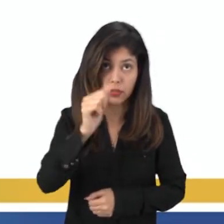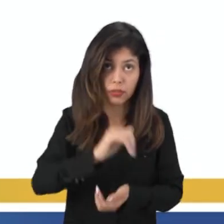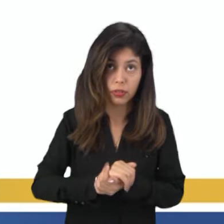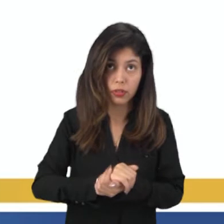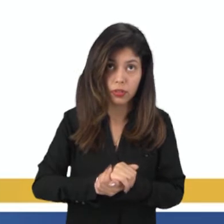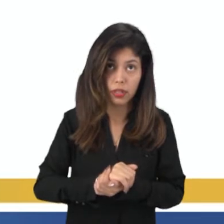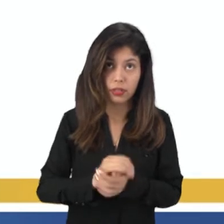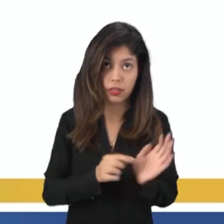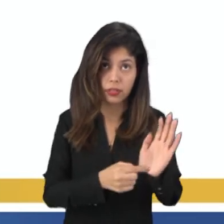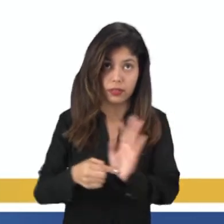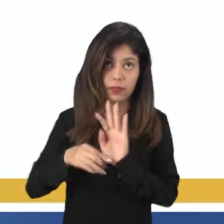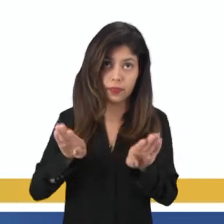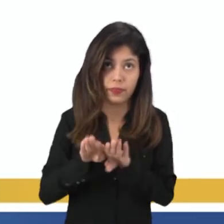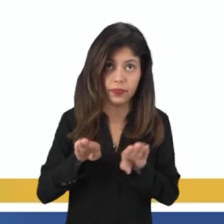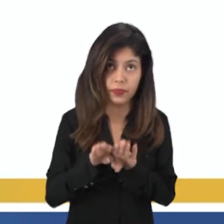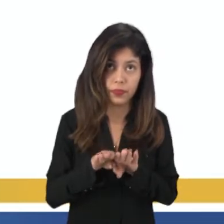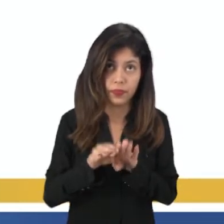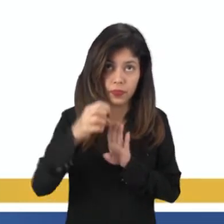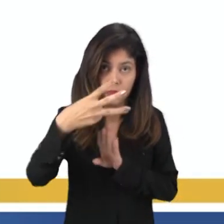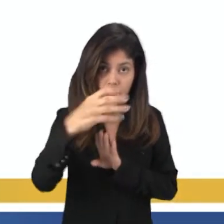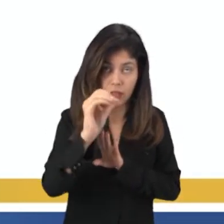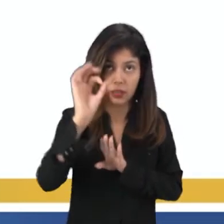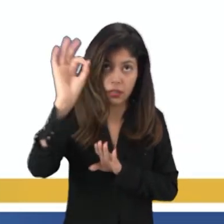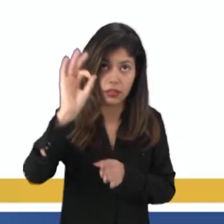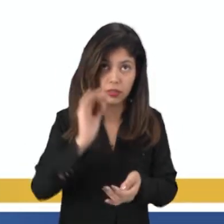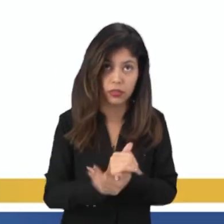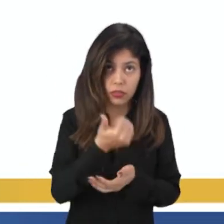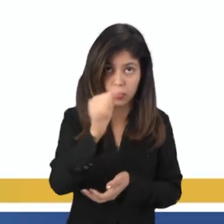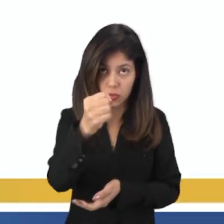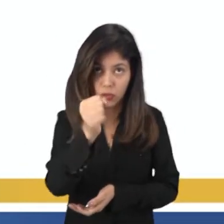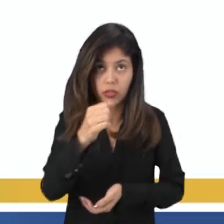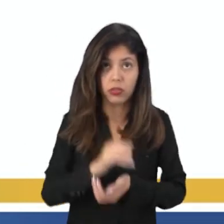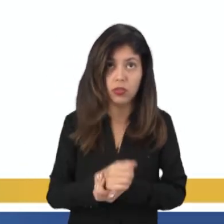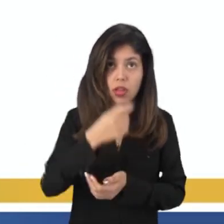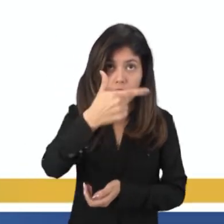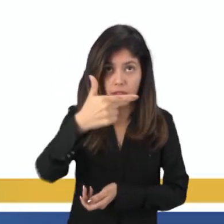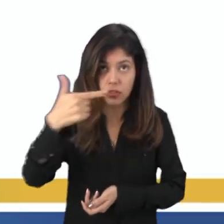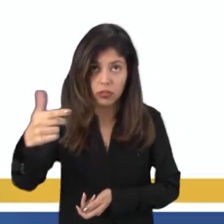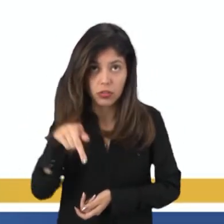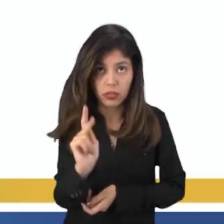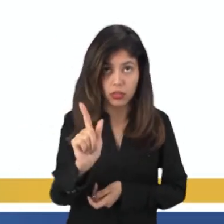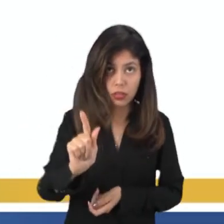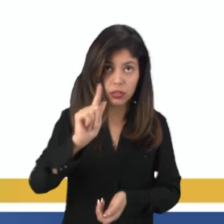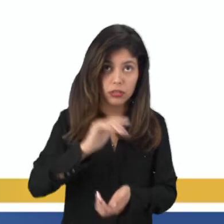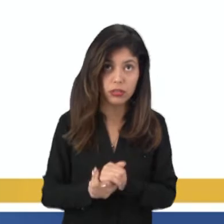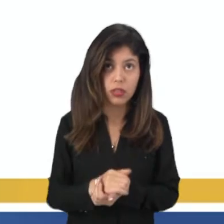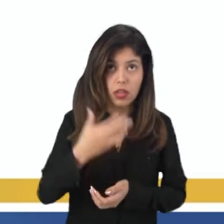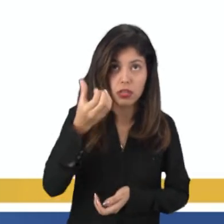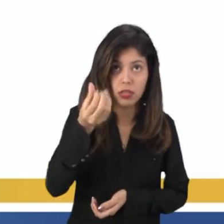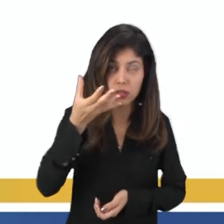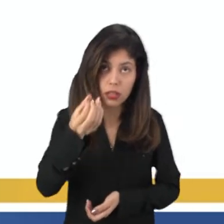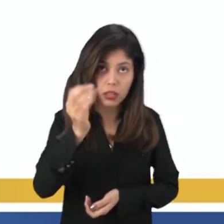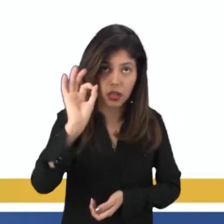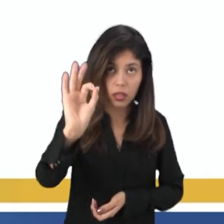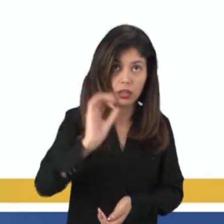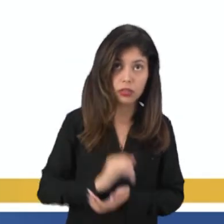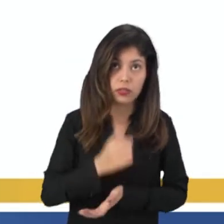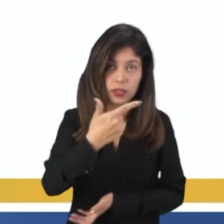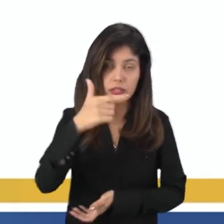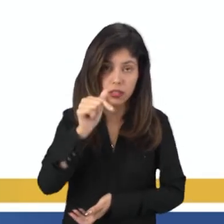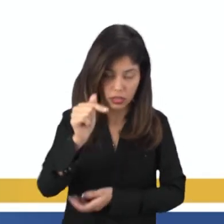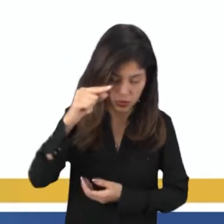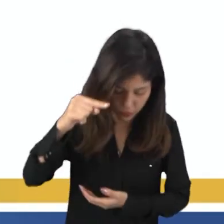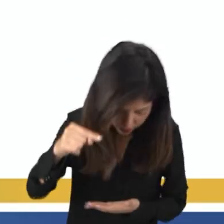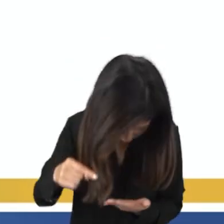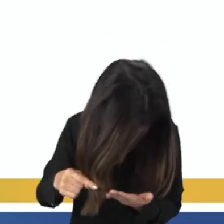de 30 graus, 18 quilos, 45 graus, 22 quilos, e com 60 graus,